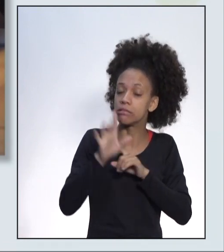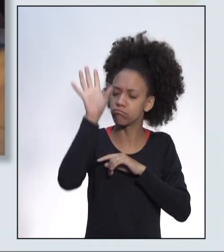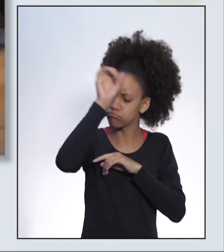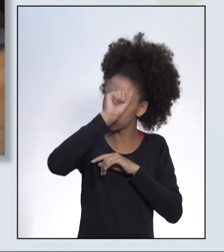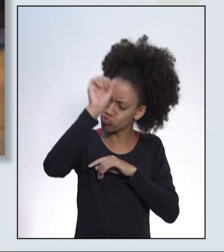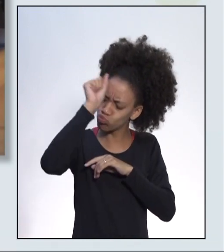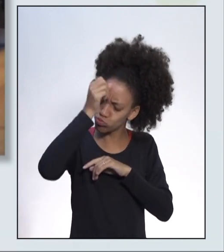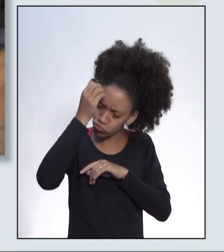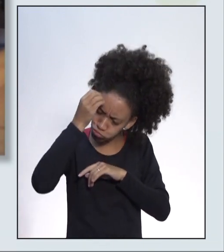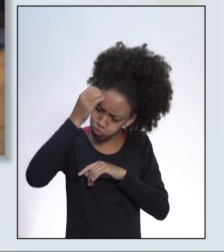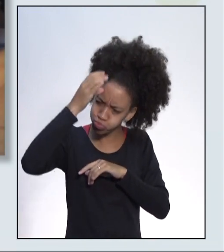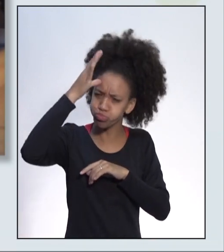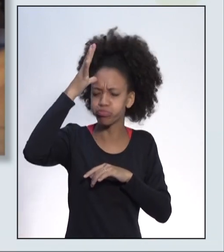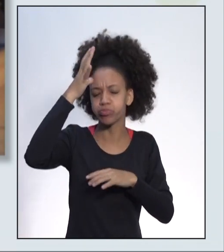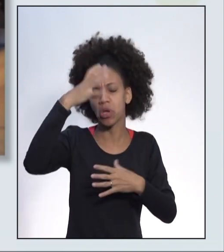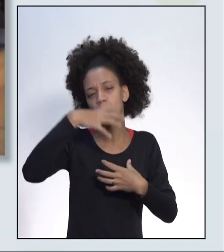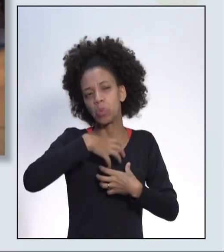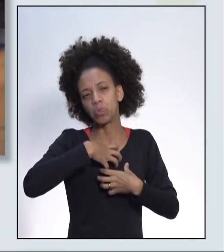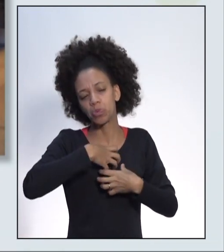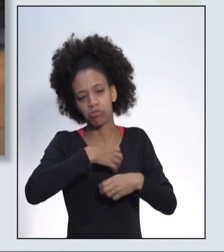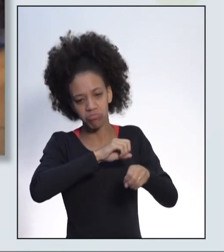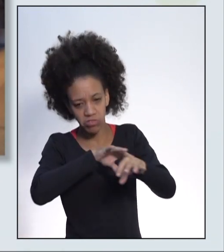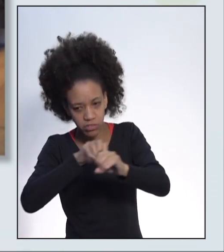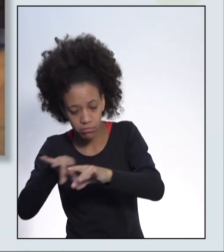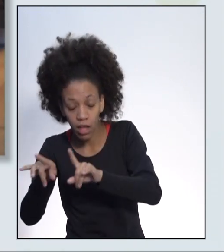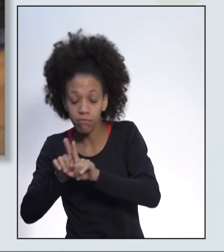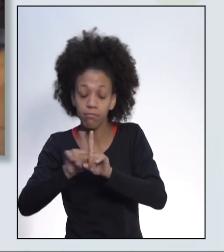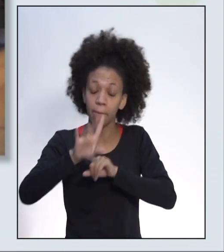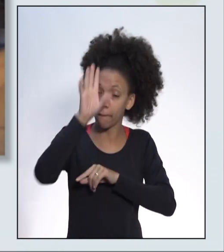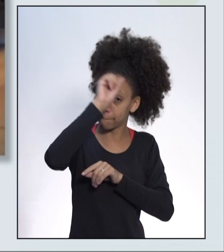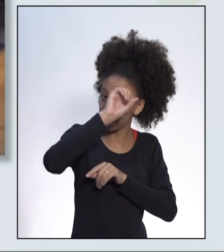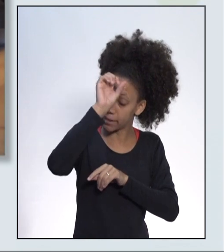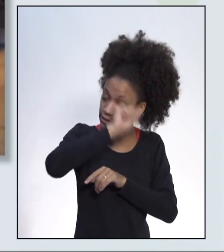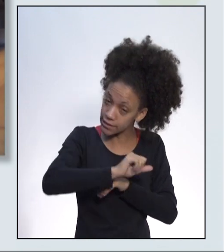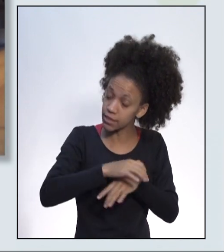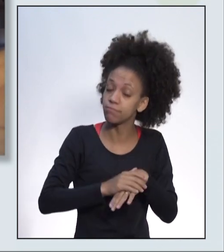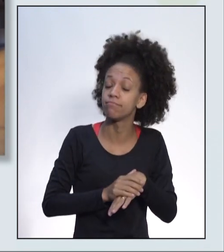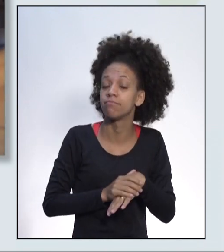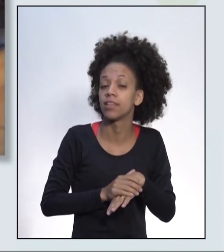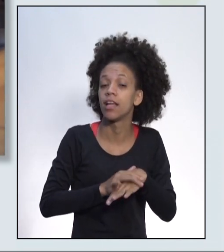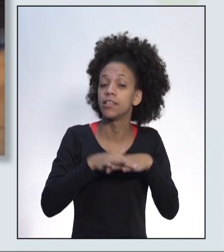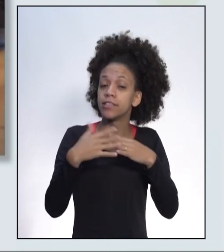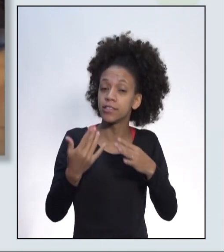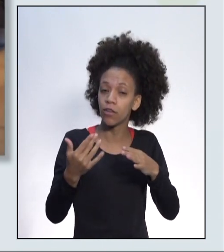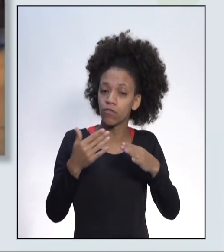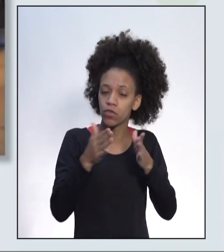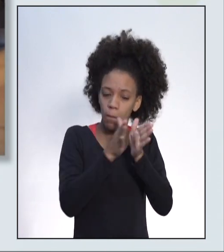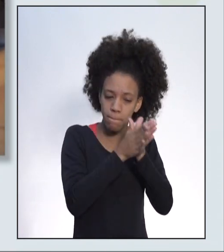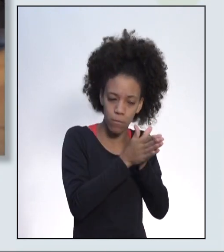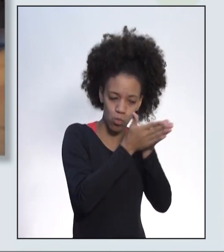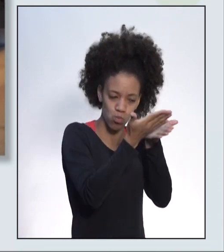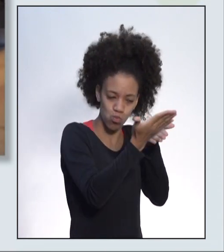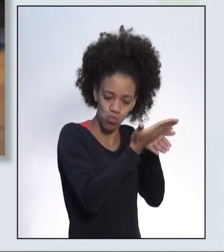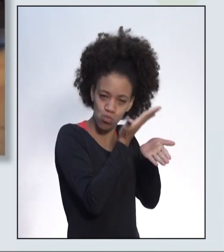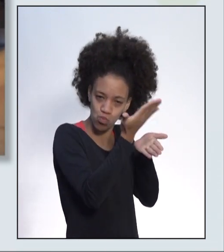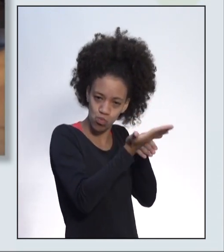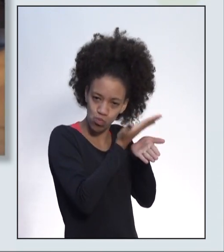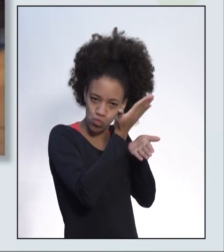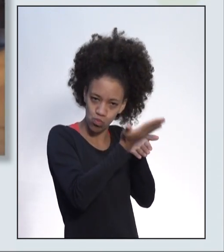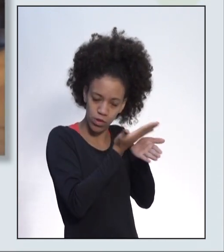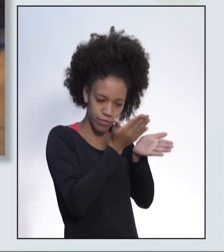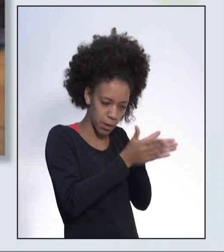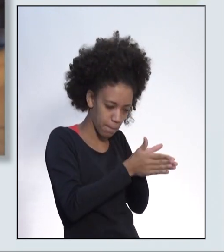bastante, novas formas de ensinar, novas formas de aprender. Então, eu vou colocar aqui um livro. Opa, deixa eu pegar